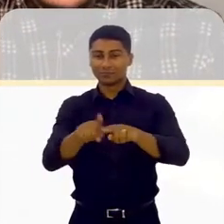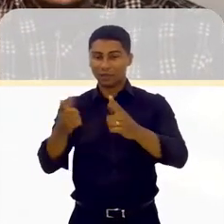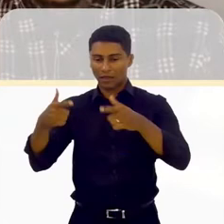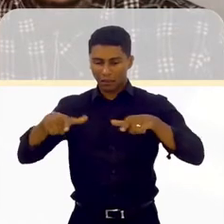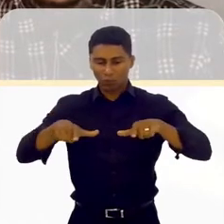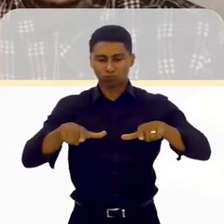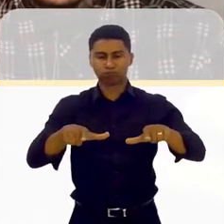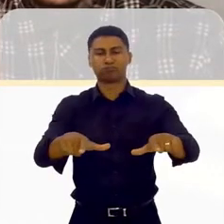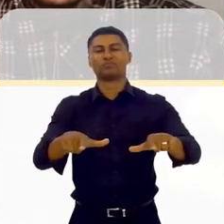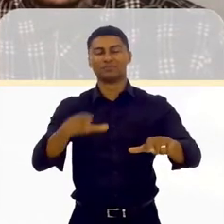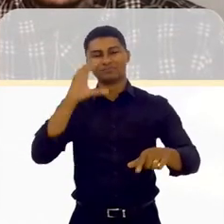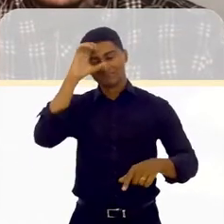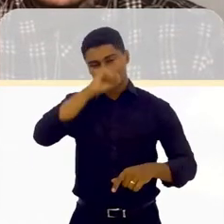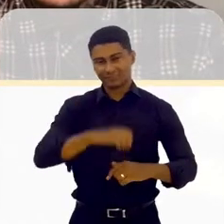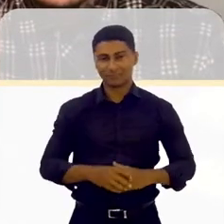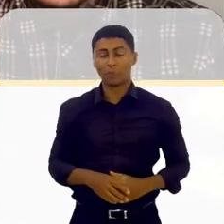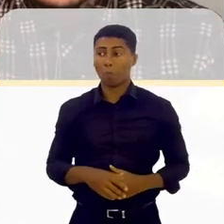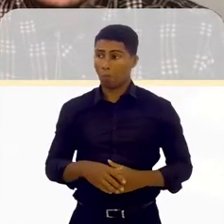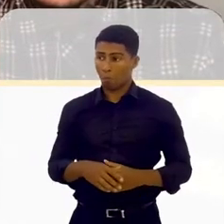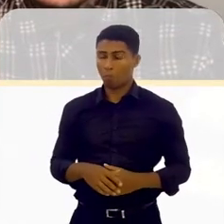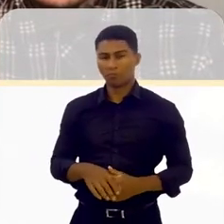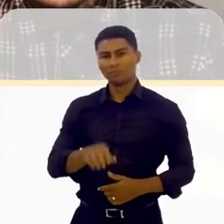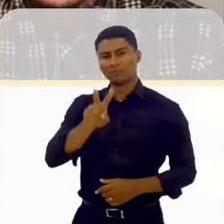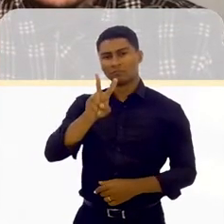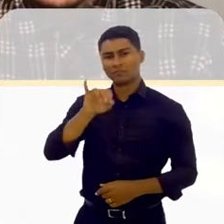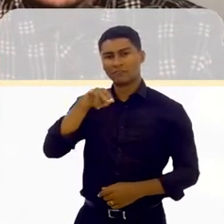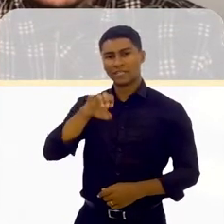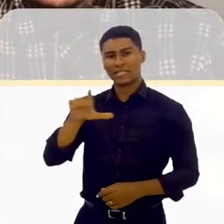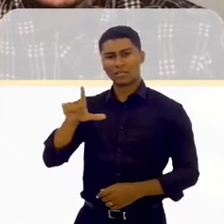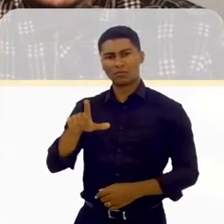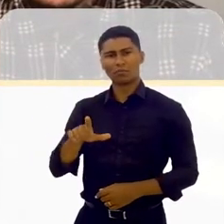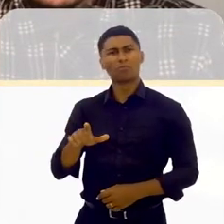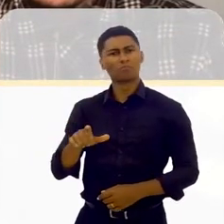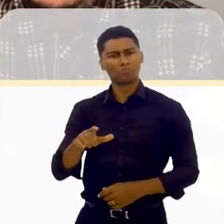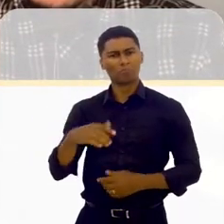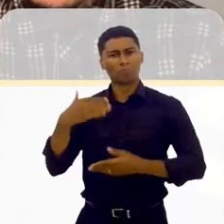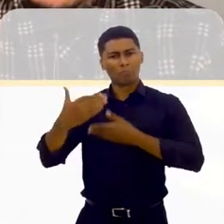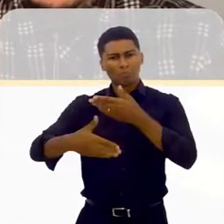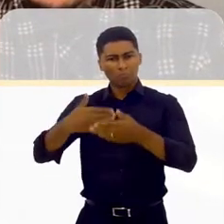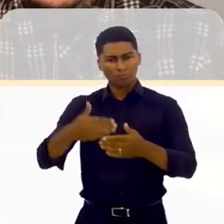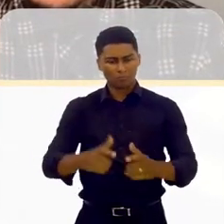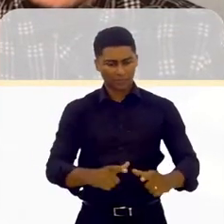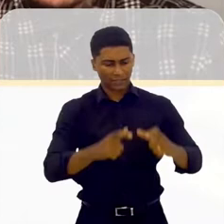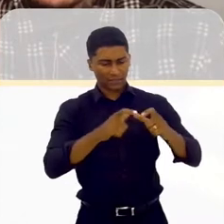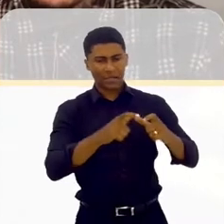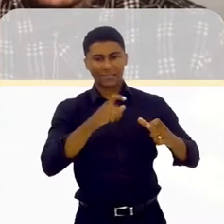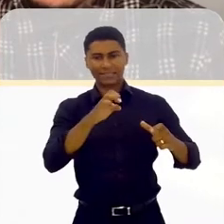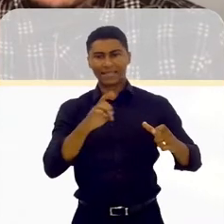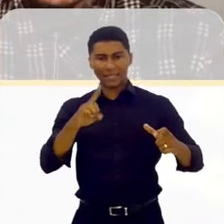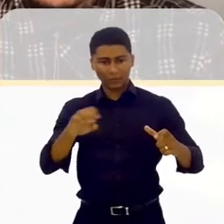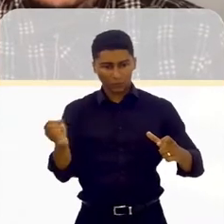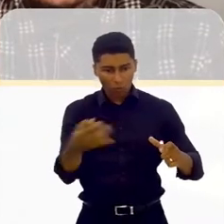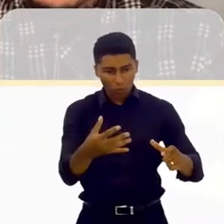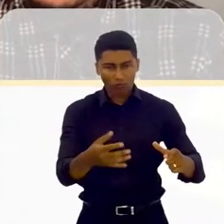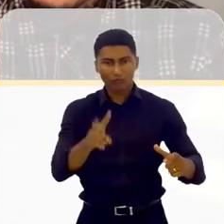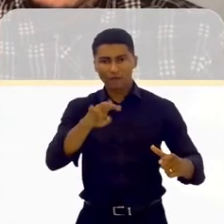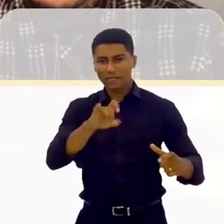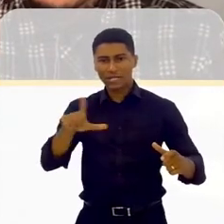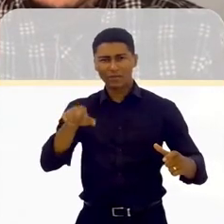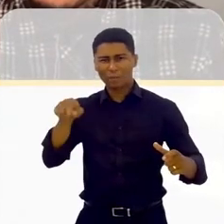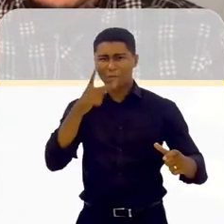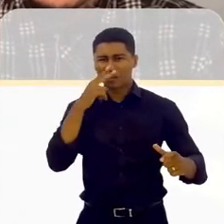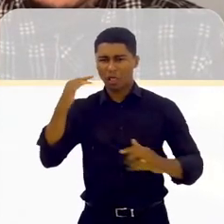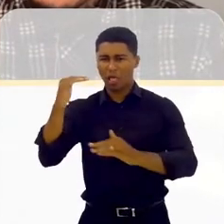Exato, são hein? as coisas, né? O vinil ele desvalorizou pra caramba quando o CD chegou. E